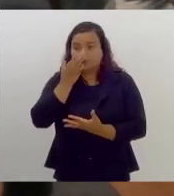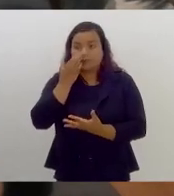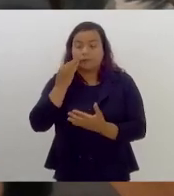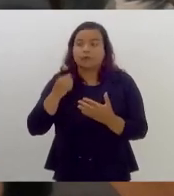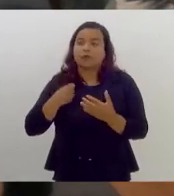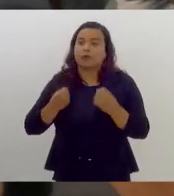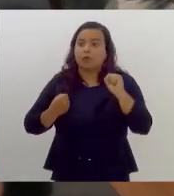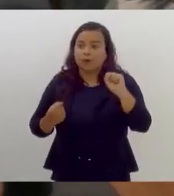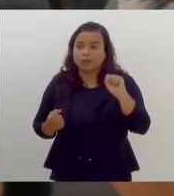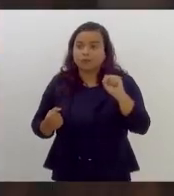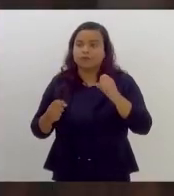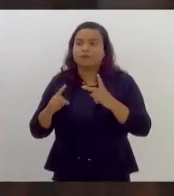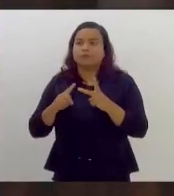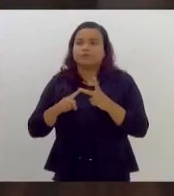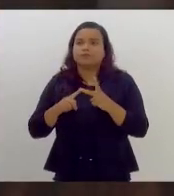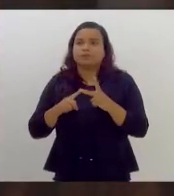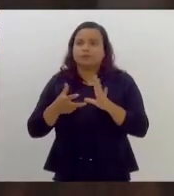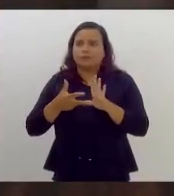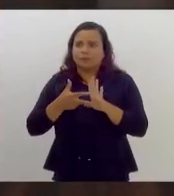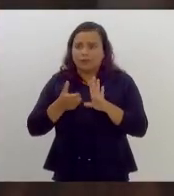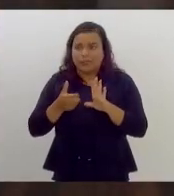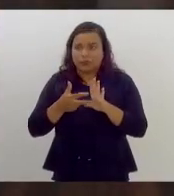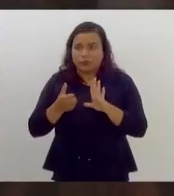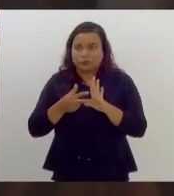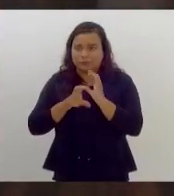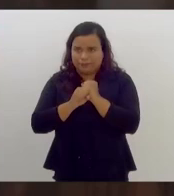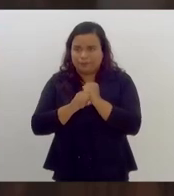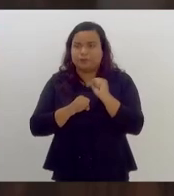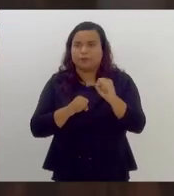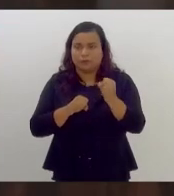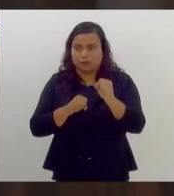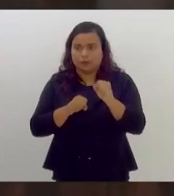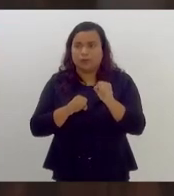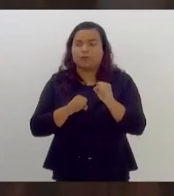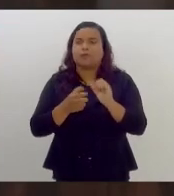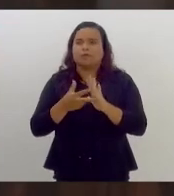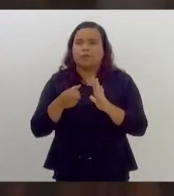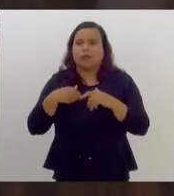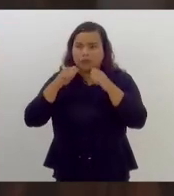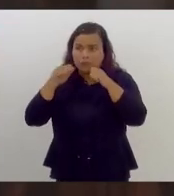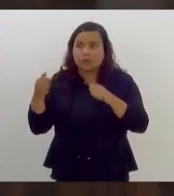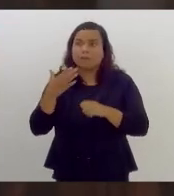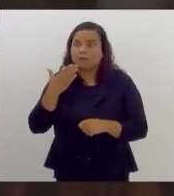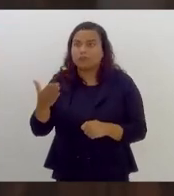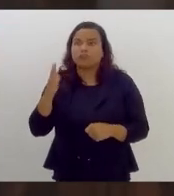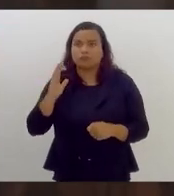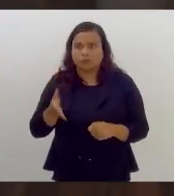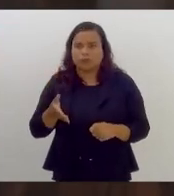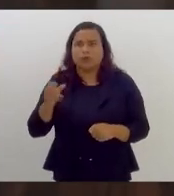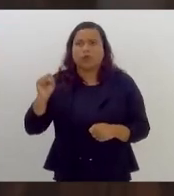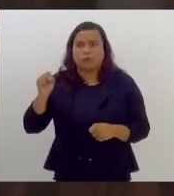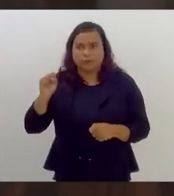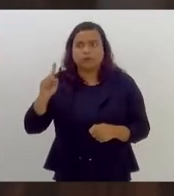8 vetos que estão na pauta, já pedir assessoria para... São